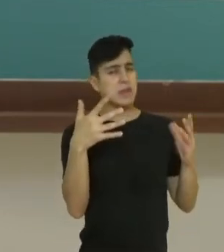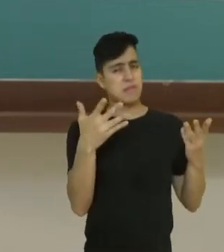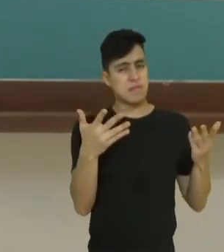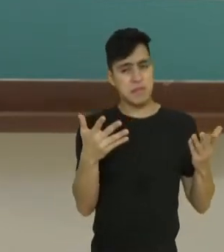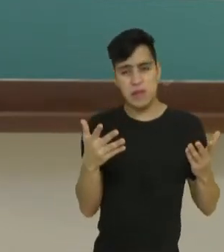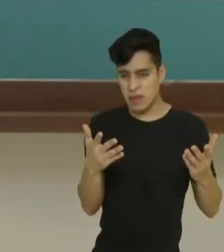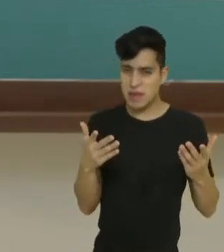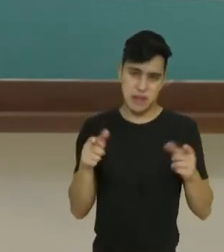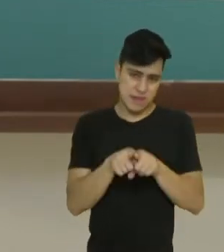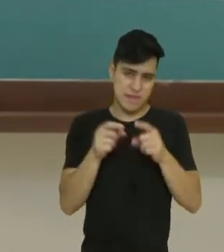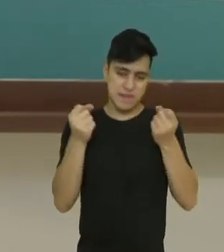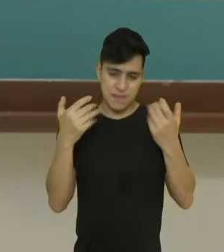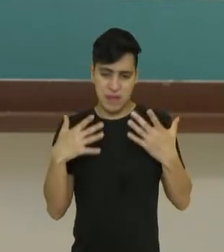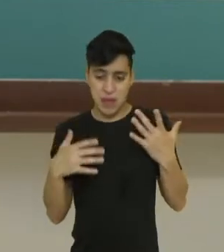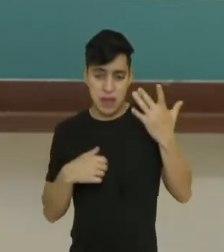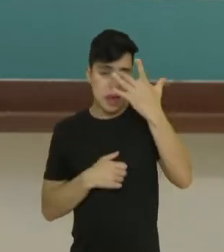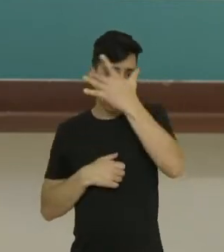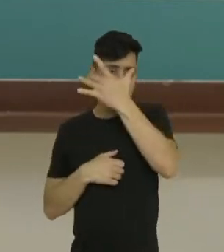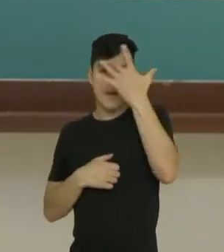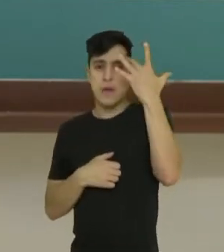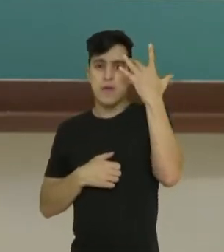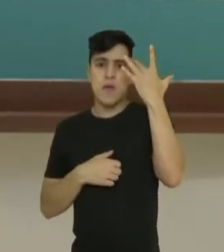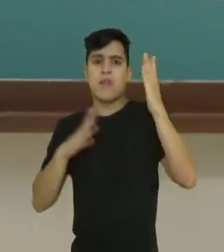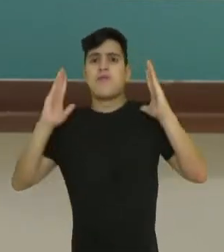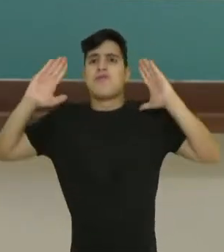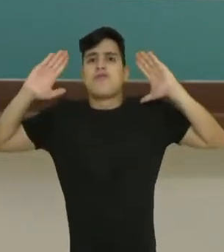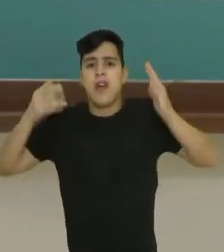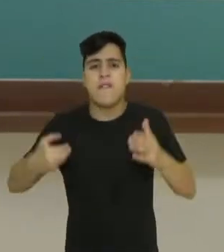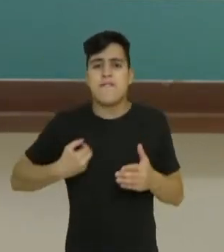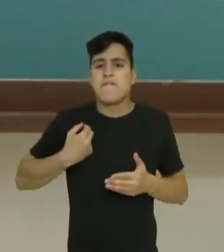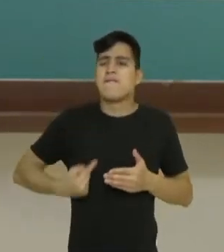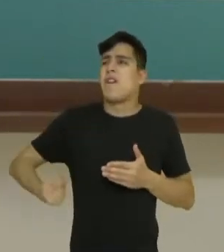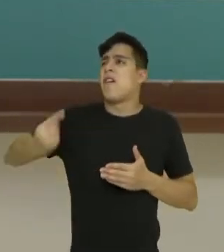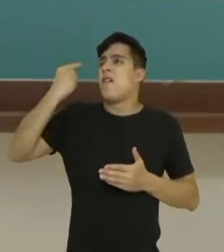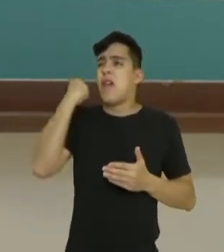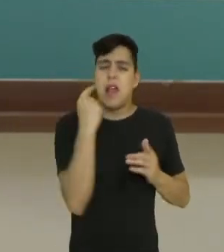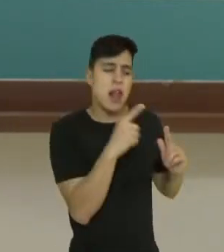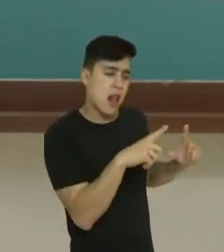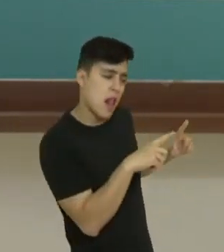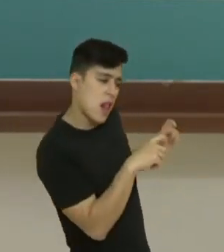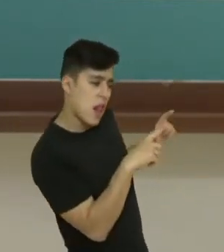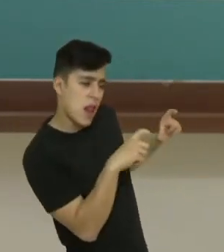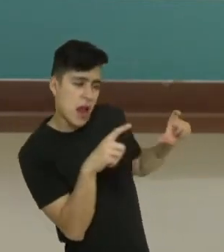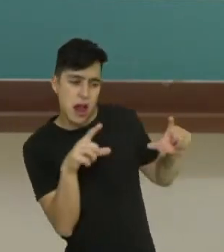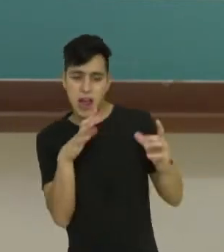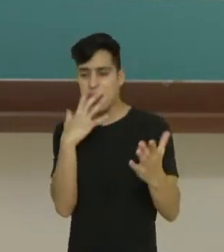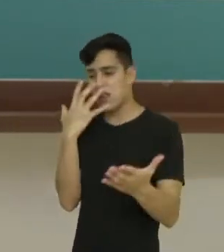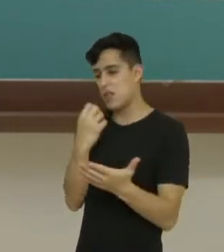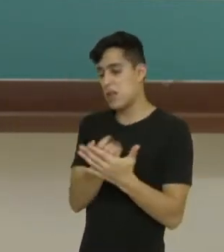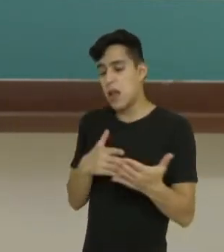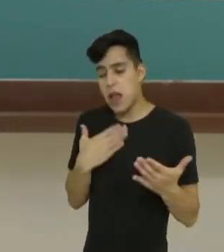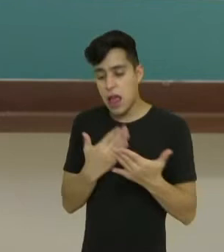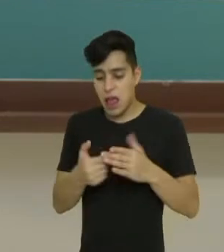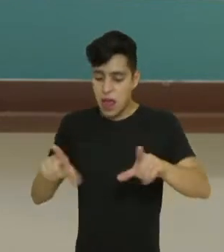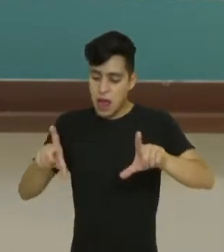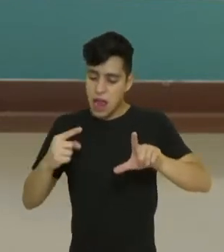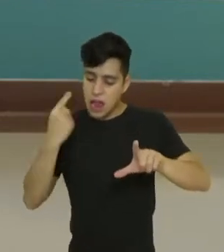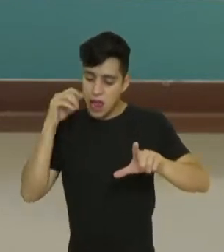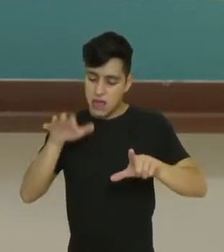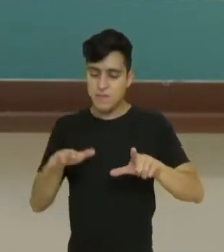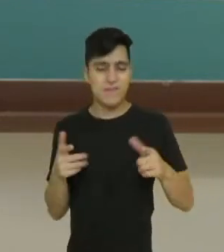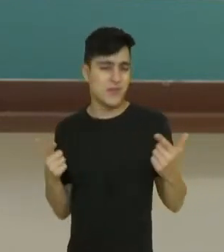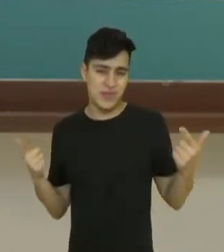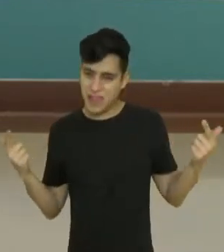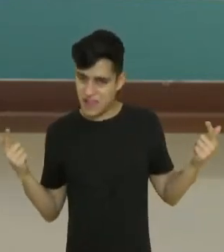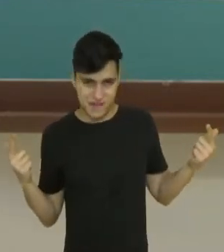que tirou uma foto ou filmou como era a Terra. Então, como que eu posso afirmar a